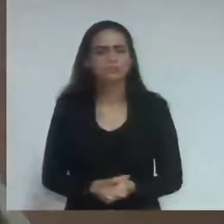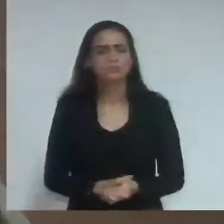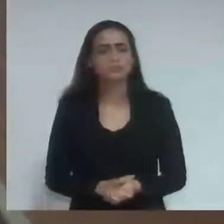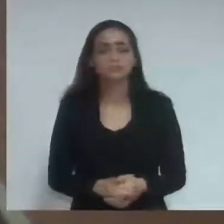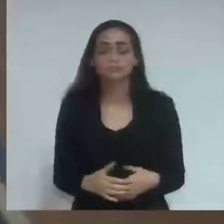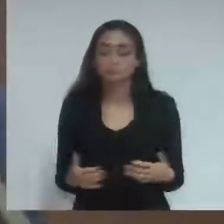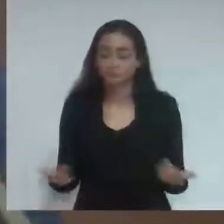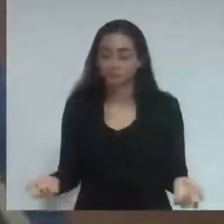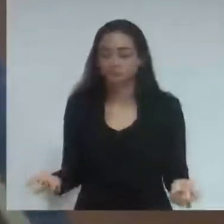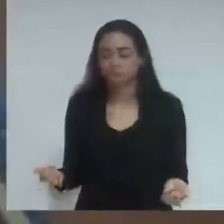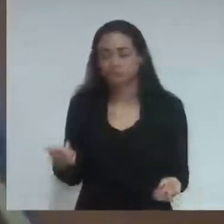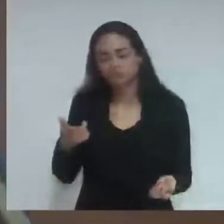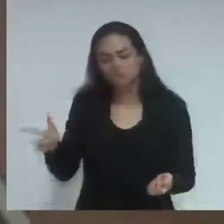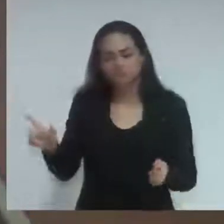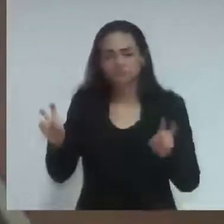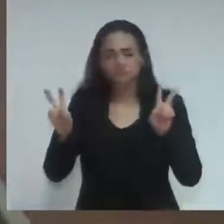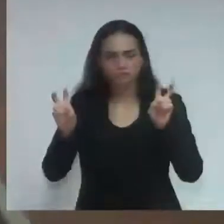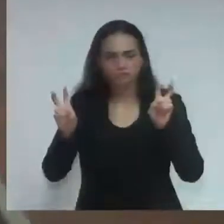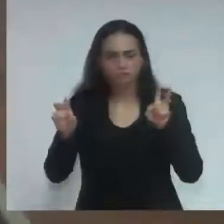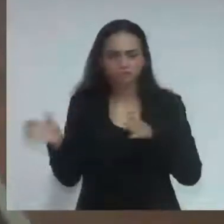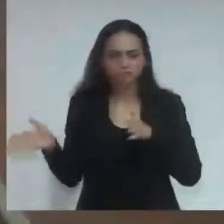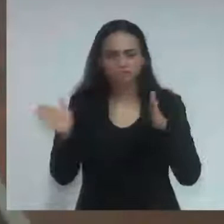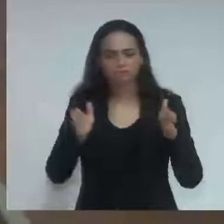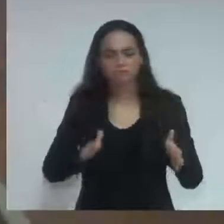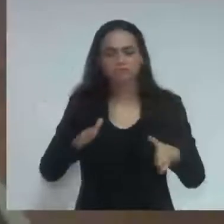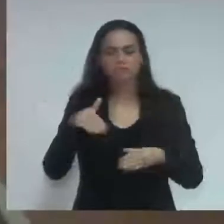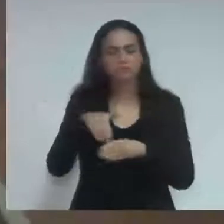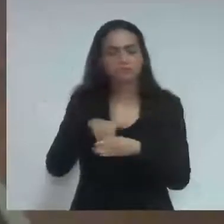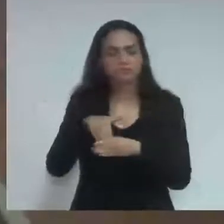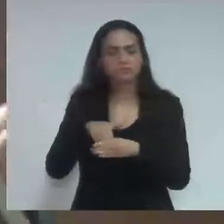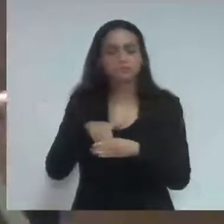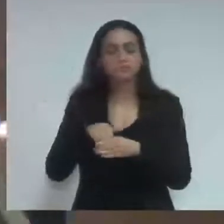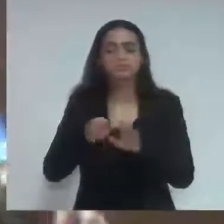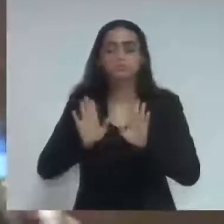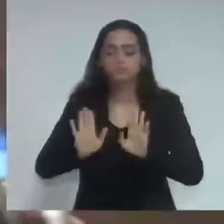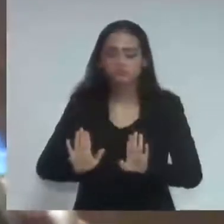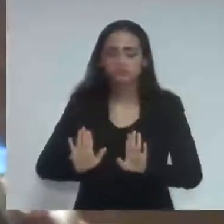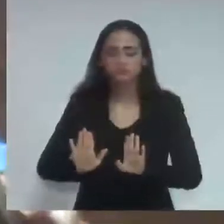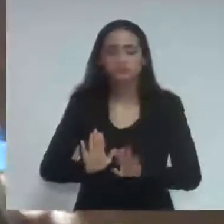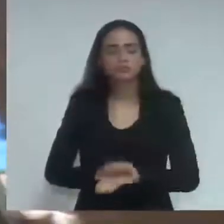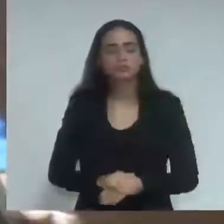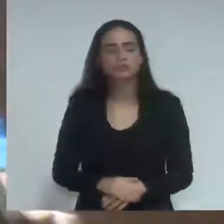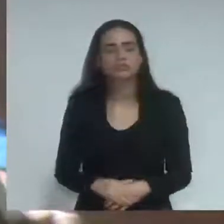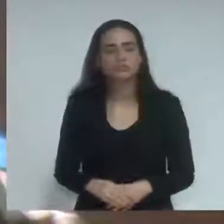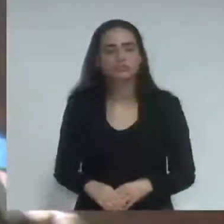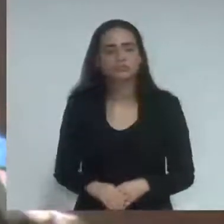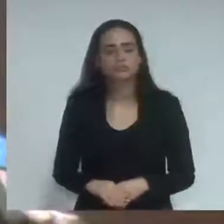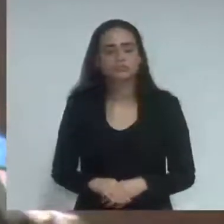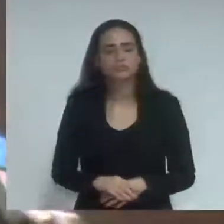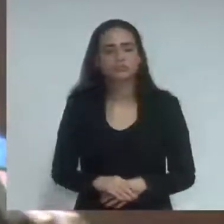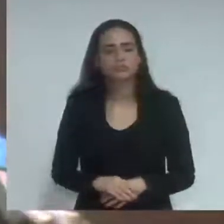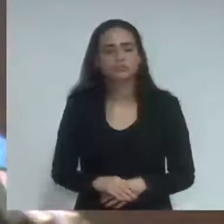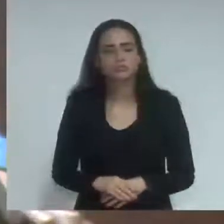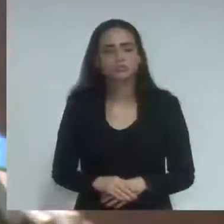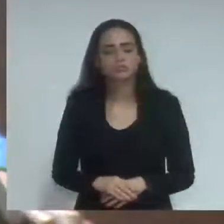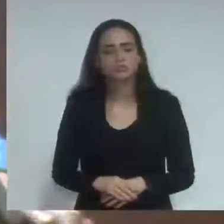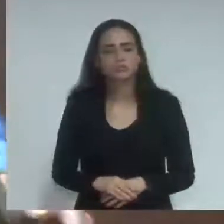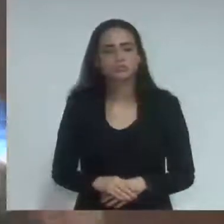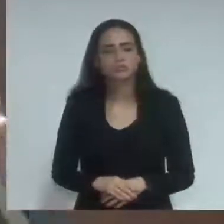Enfim, gostaria de voltar a falar um pouquinho da questão eleitoral, mas gostaria agora de falar de uma outra questão, que em